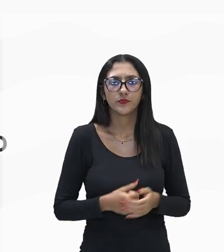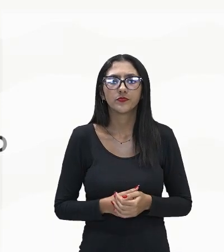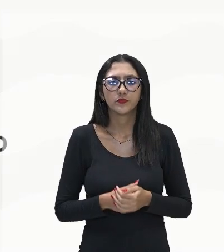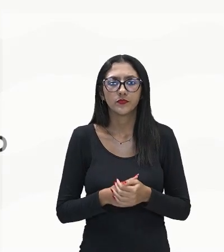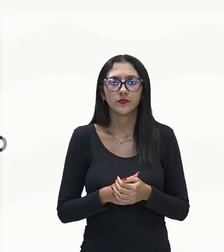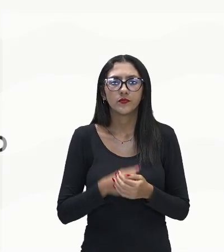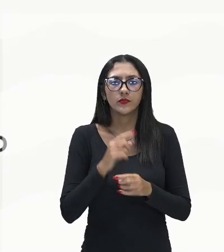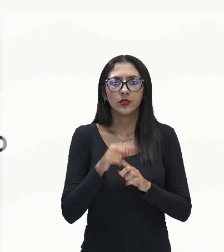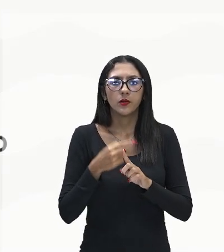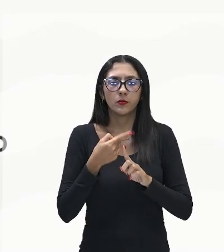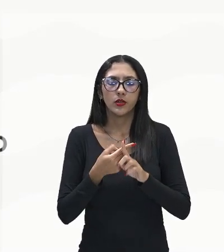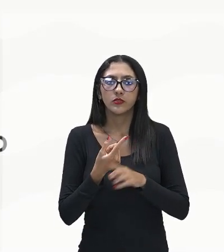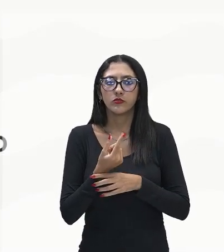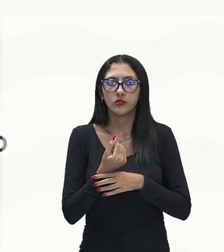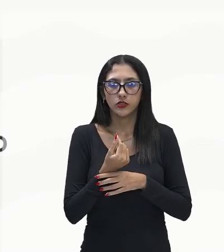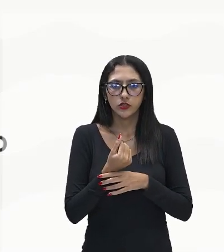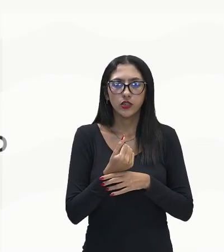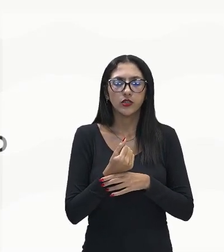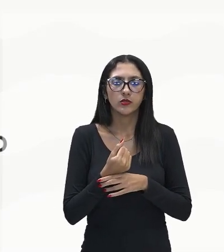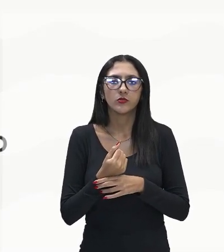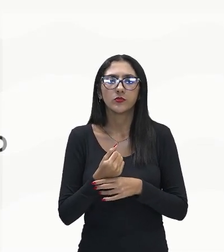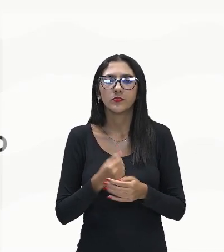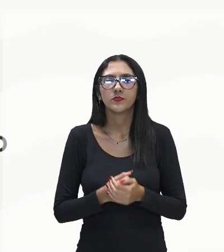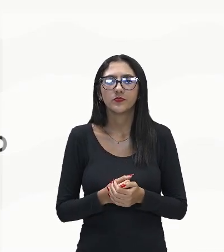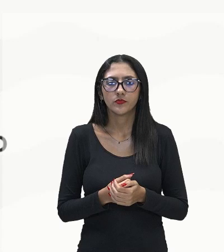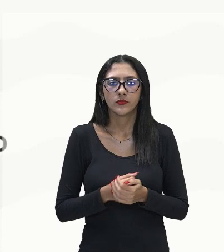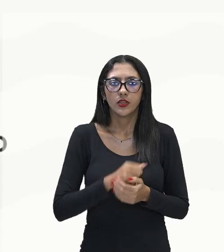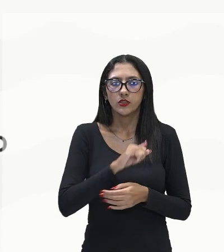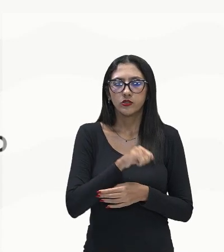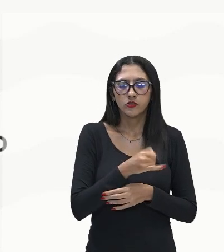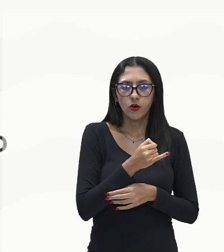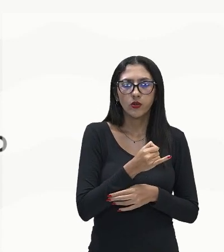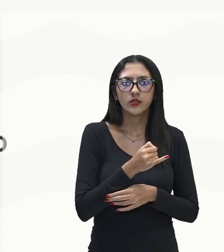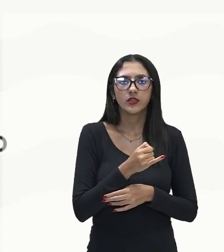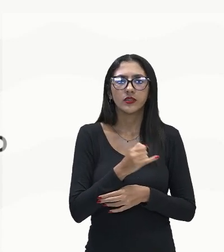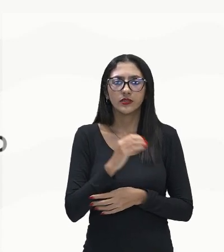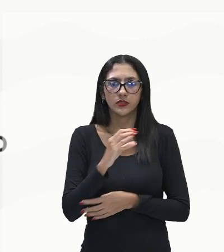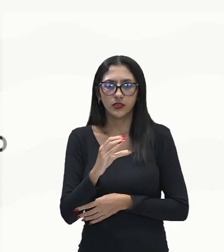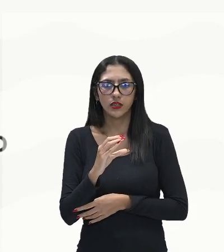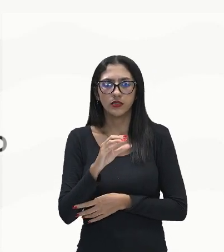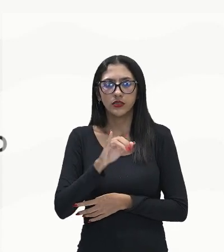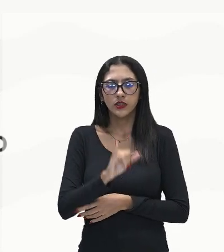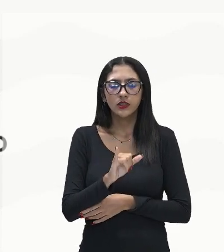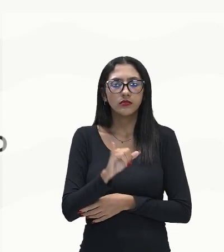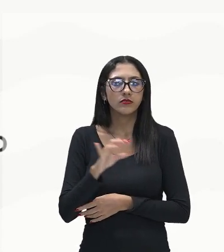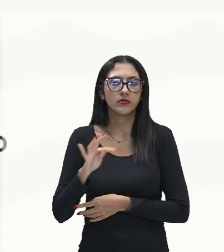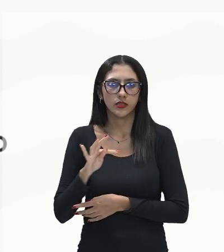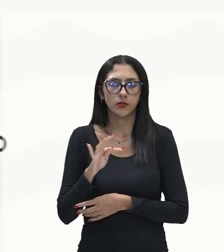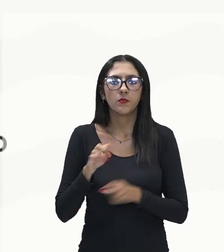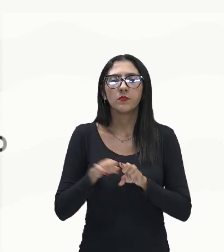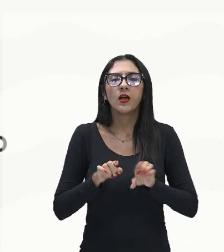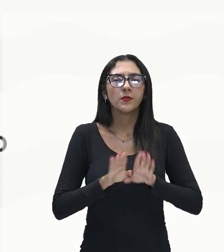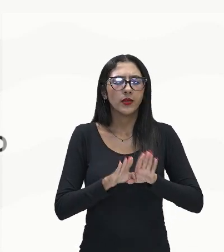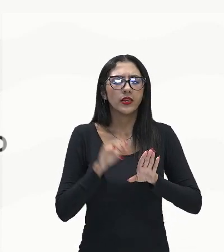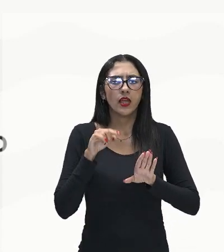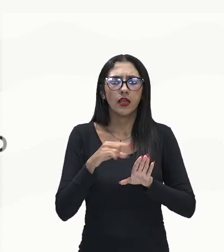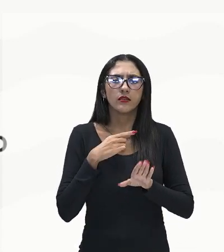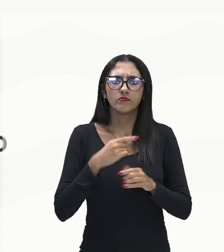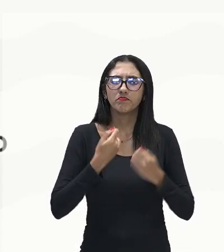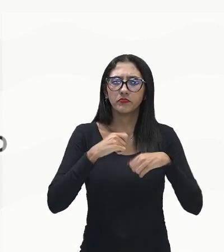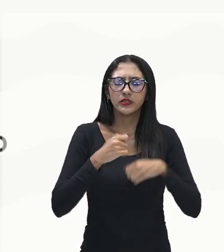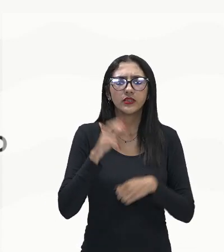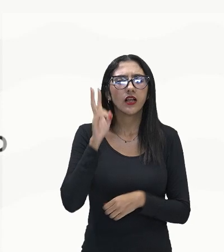juros, taxa de juros e o tempo. Sendo que, quando você vai trabalhar com essa fórmula, é importante que